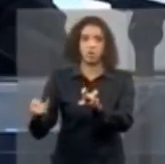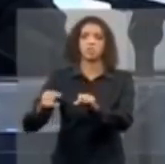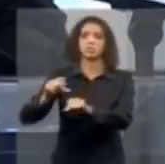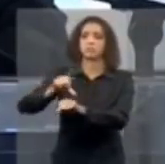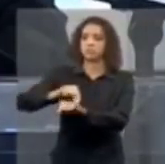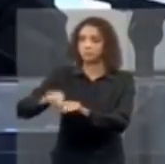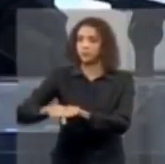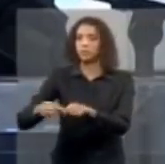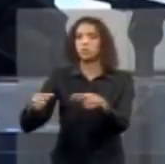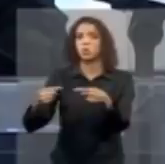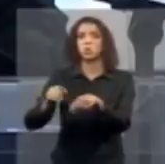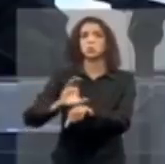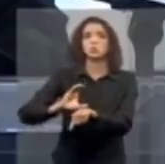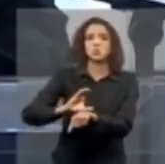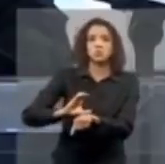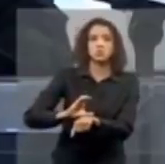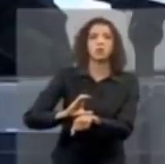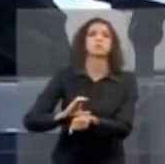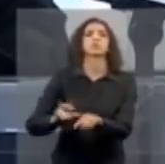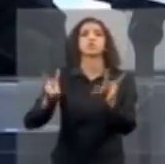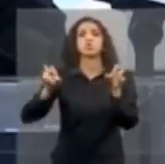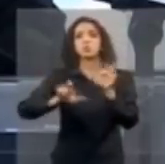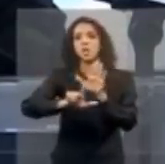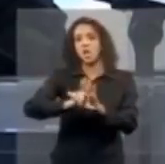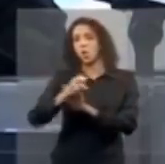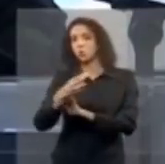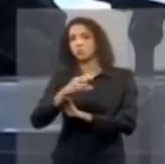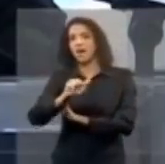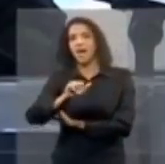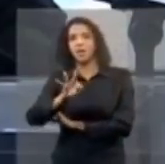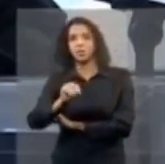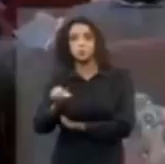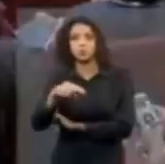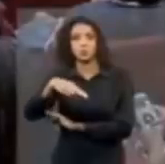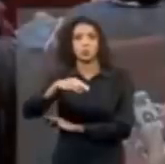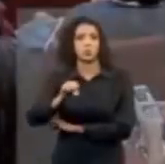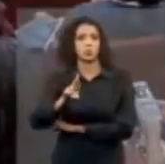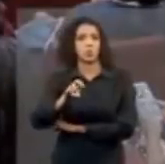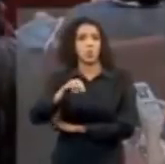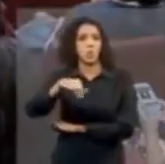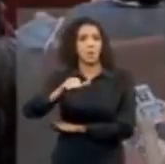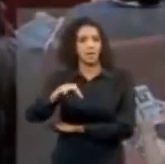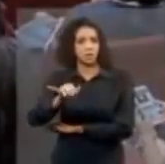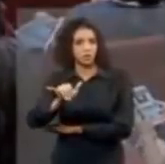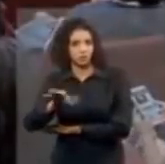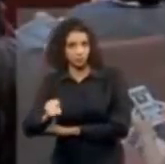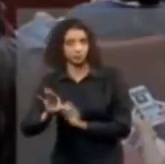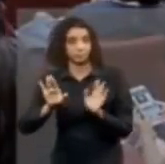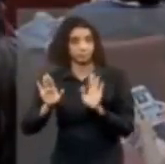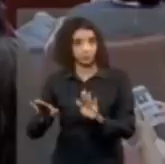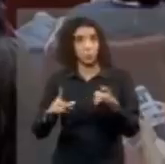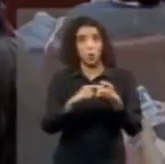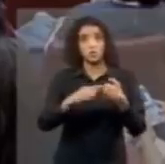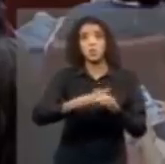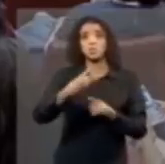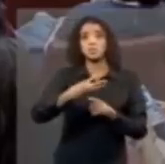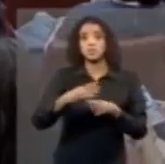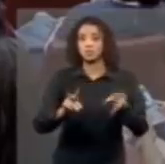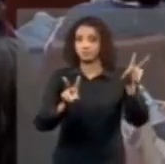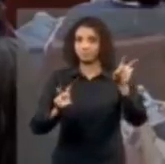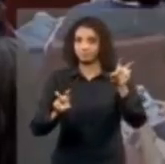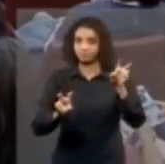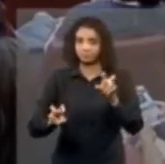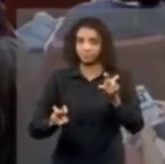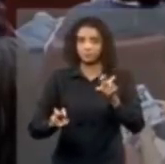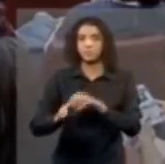controvérsia constitucional sobre lei ou ato normativo. O artigo 3º estabelece que, abre